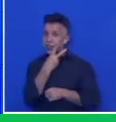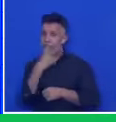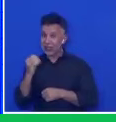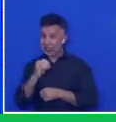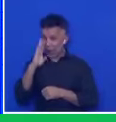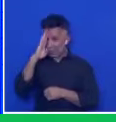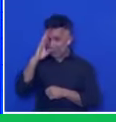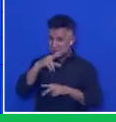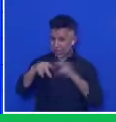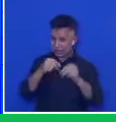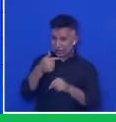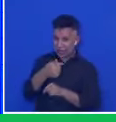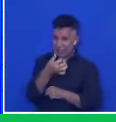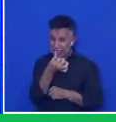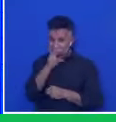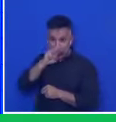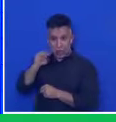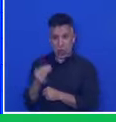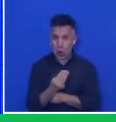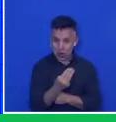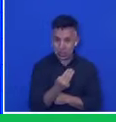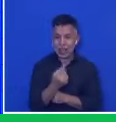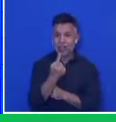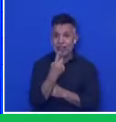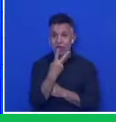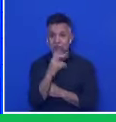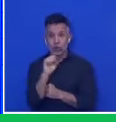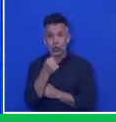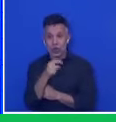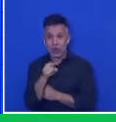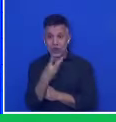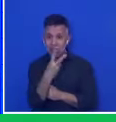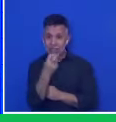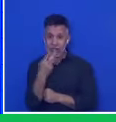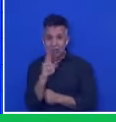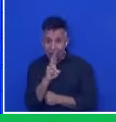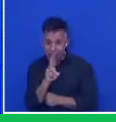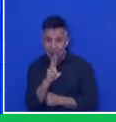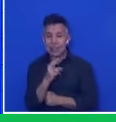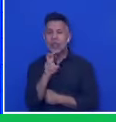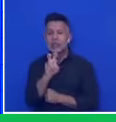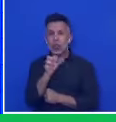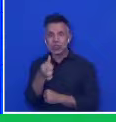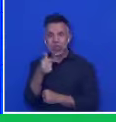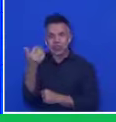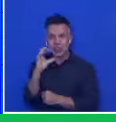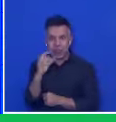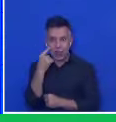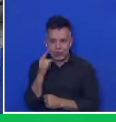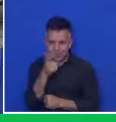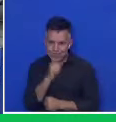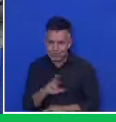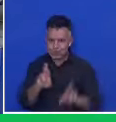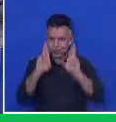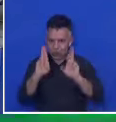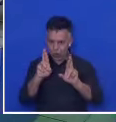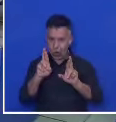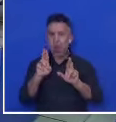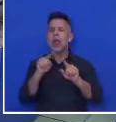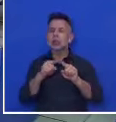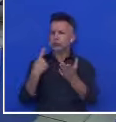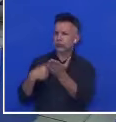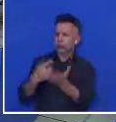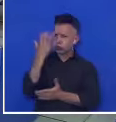prêmio principal 76 milhões, 128.023 reais e 57 centavos.